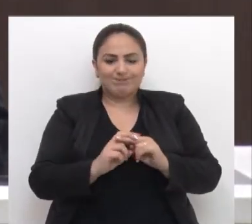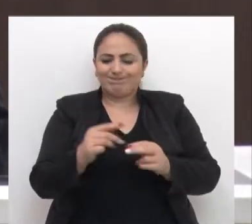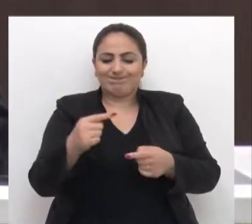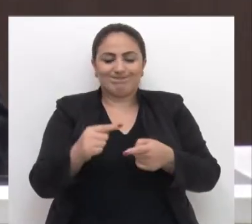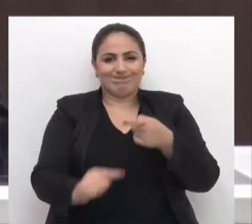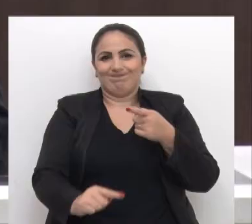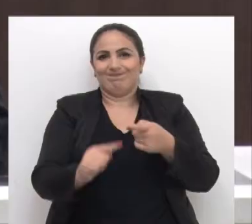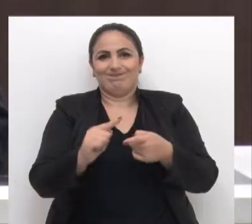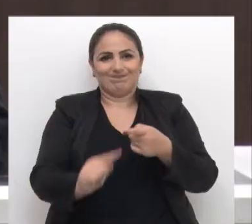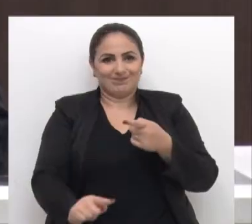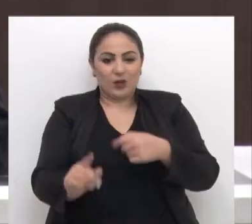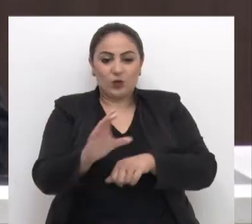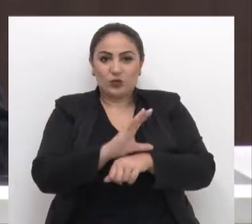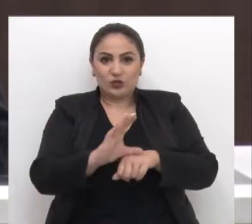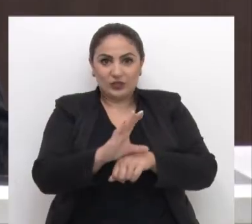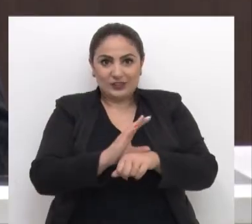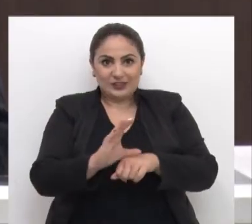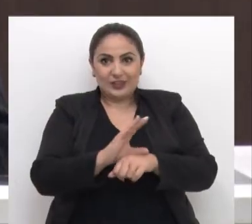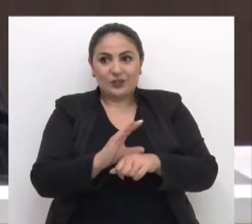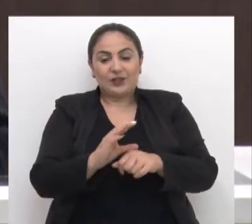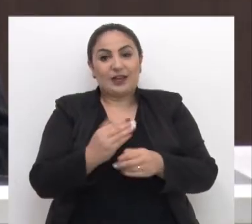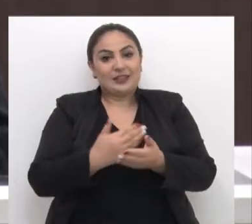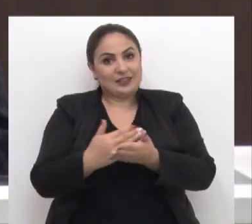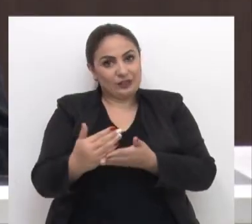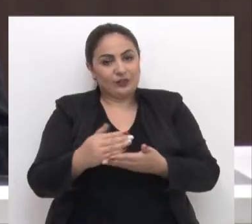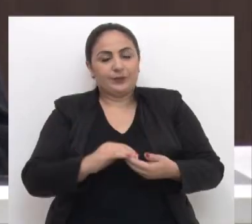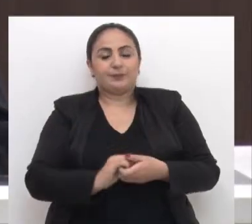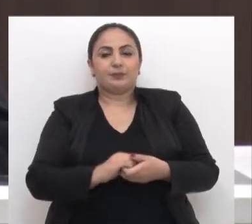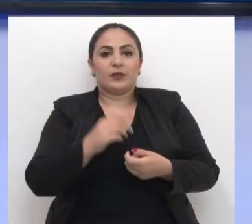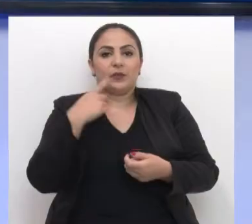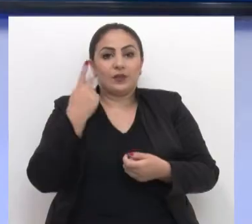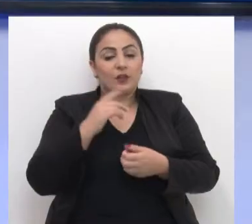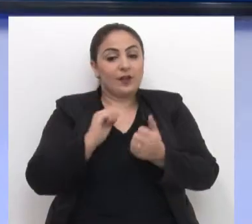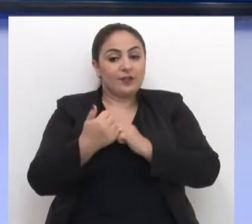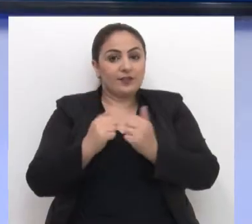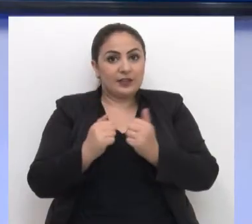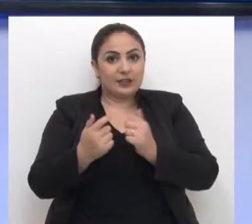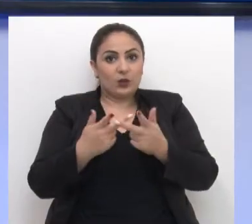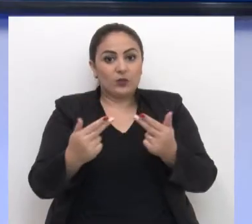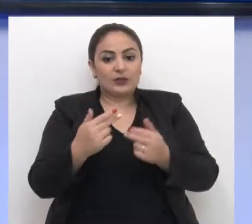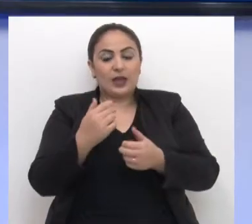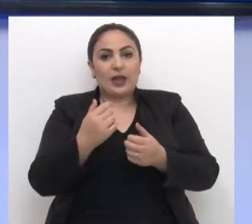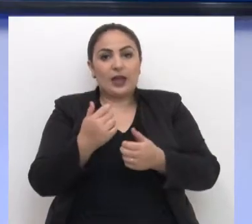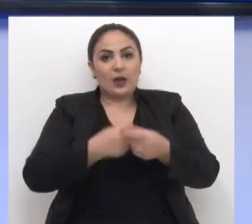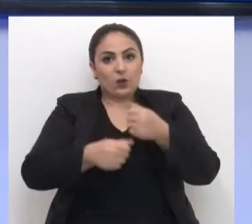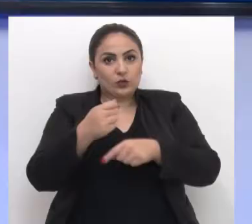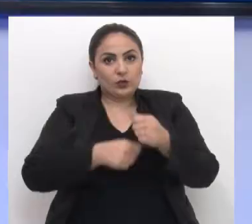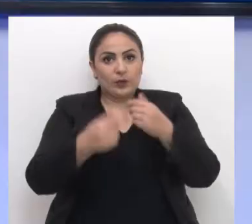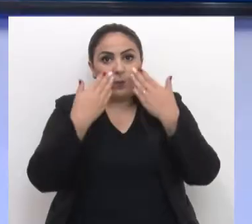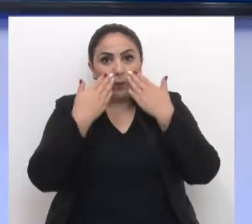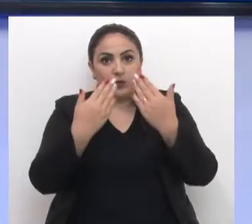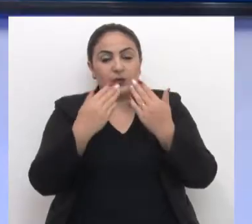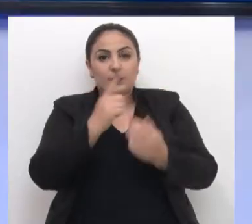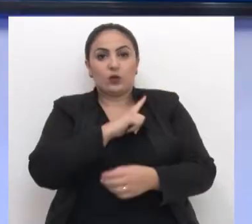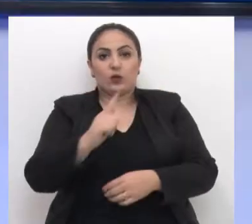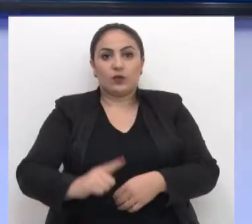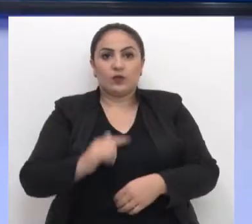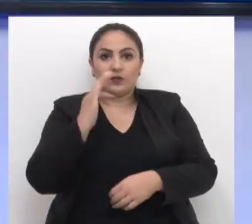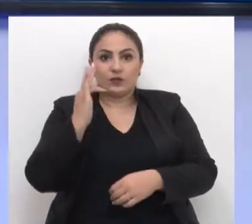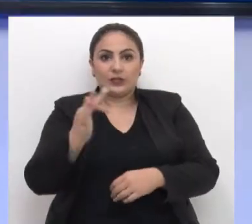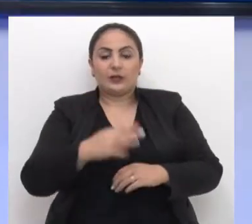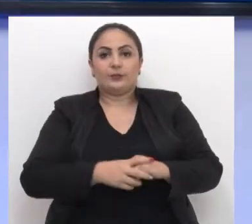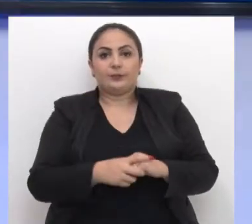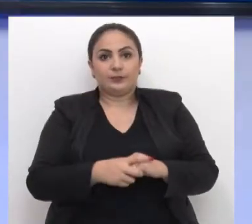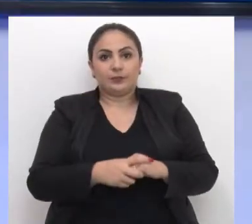portanto, inconstitucional e vício de iniciativa. Vereadores avaliam medidas econômicas apresentadas